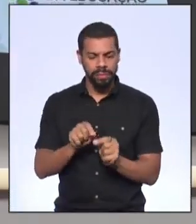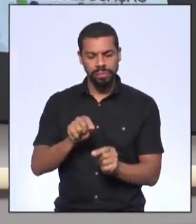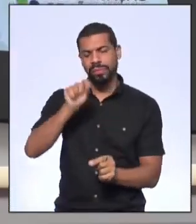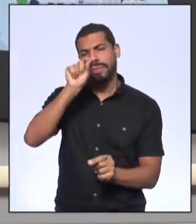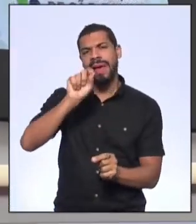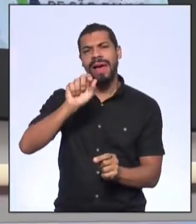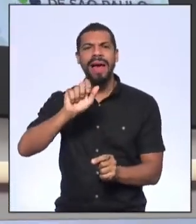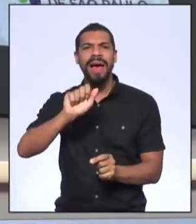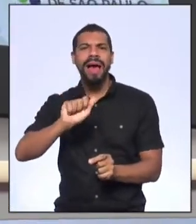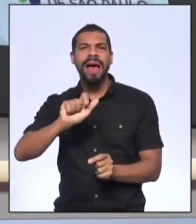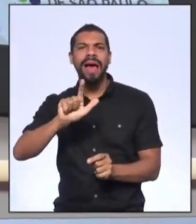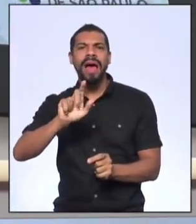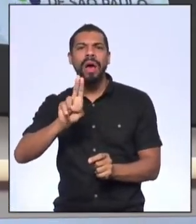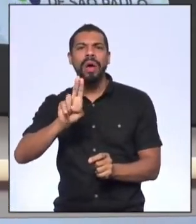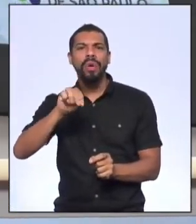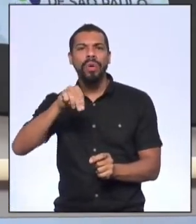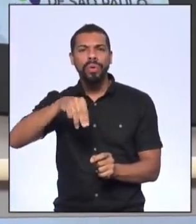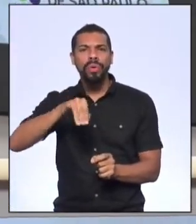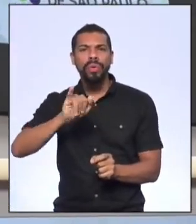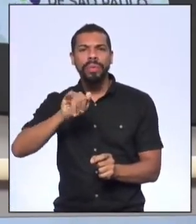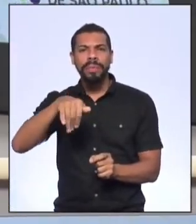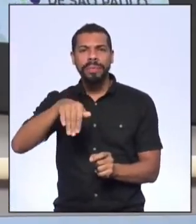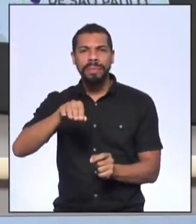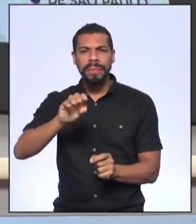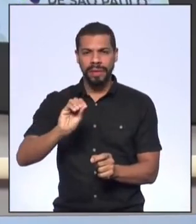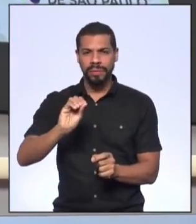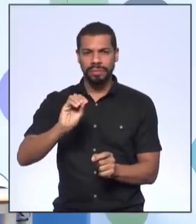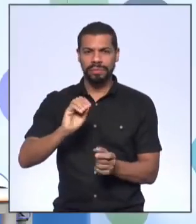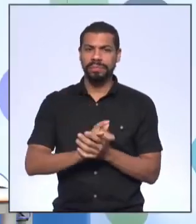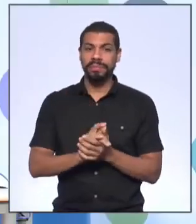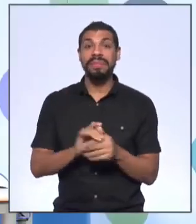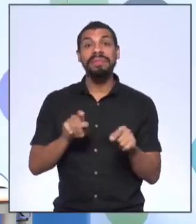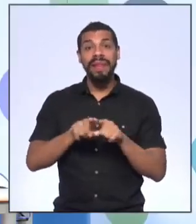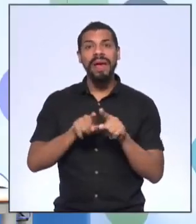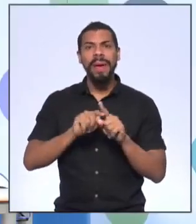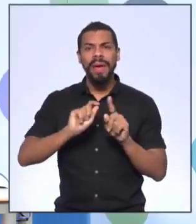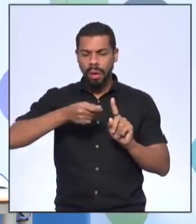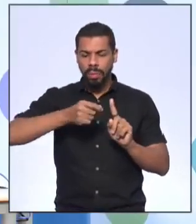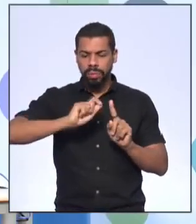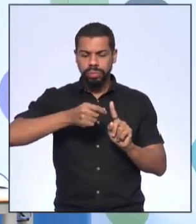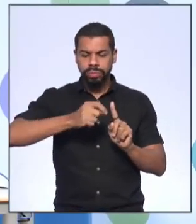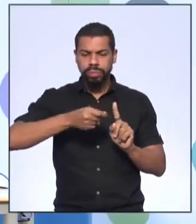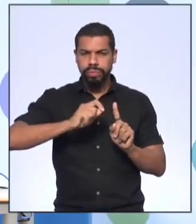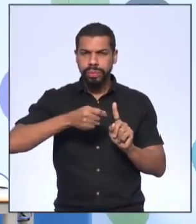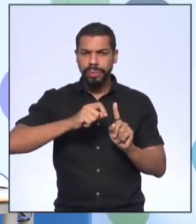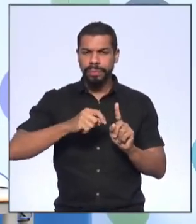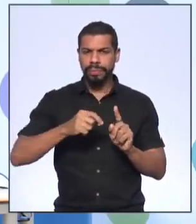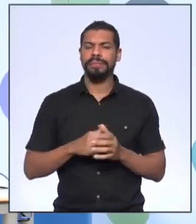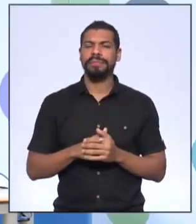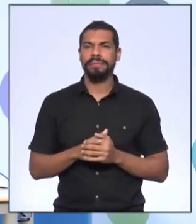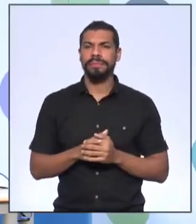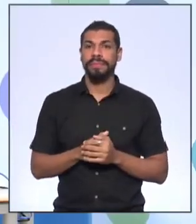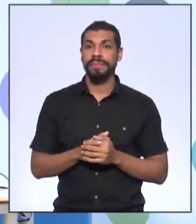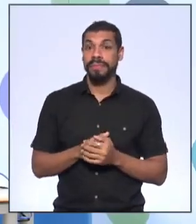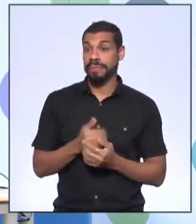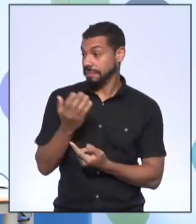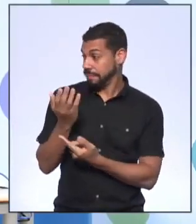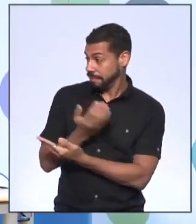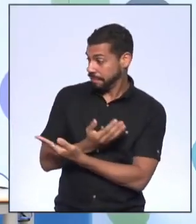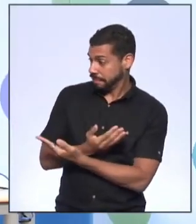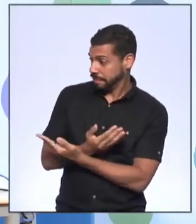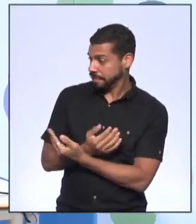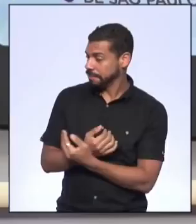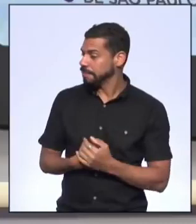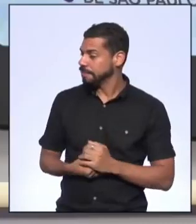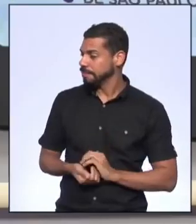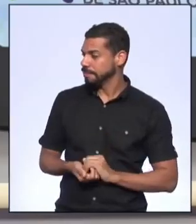coloquei dois sisteminhas aqui, ó, dois parafusos que estão ligados com parafina, tá? Eu peguei lá a vela, derreti e botei aqui, coloquei com parafina